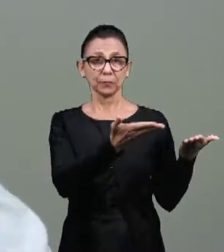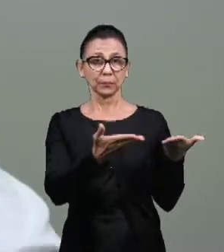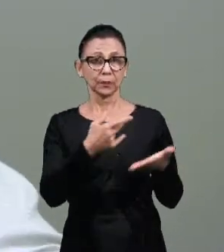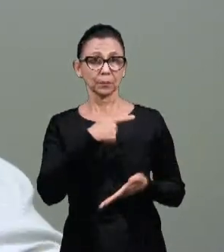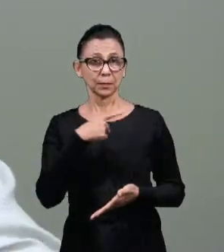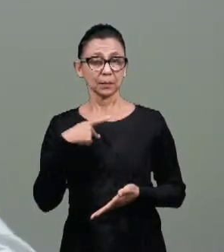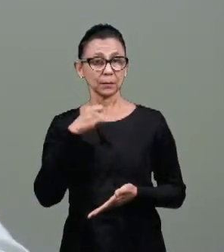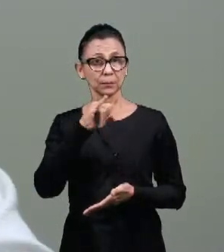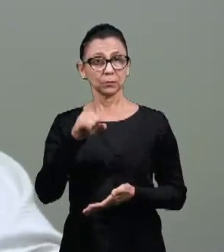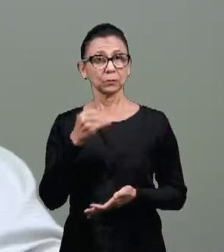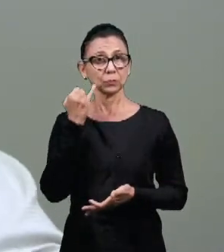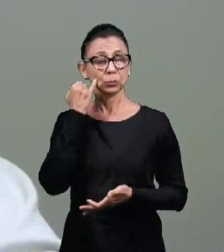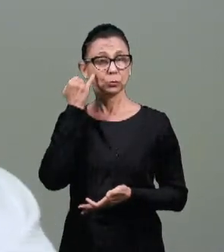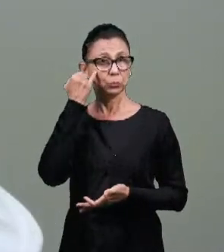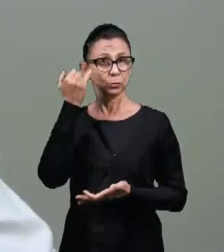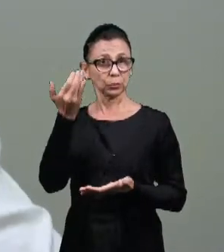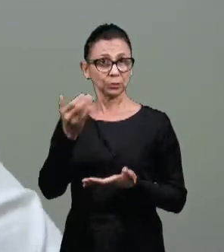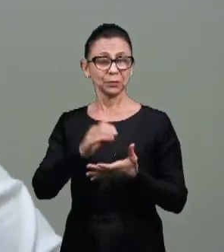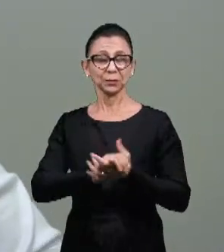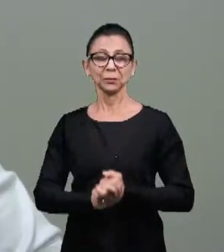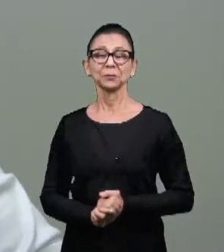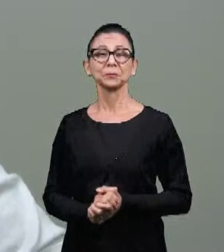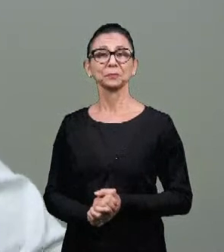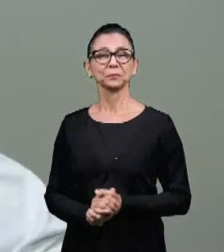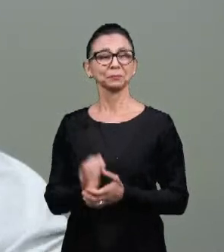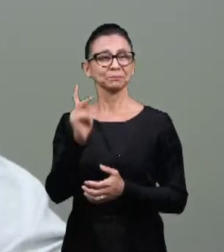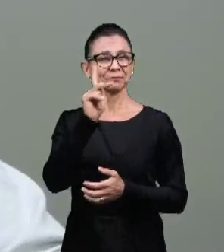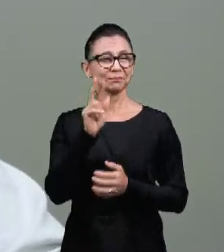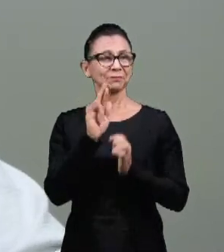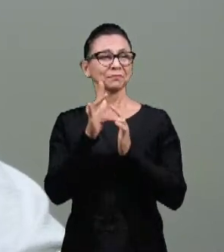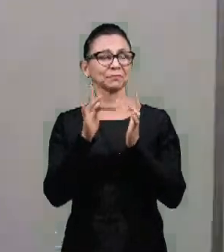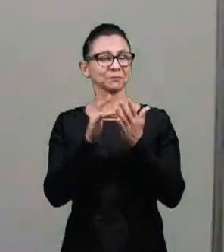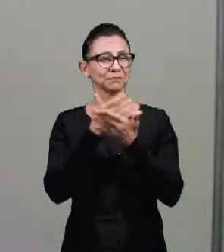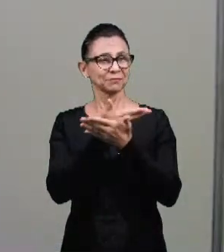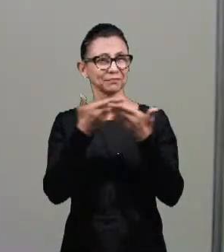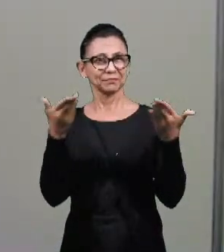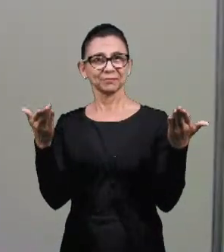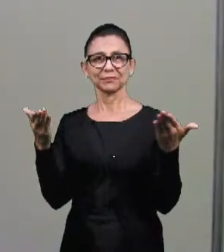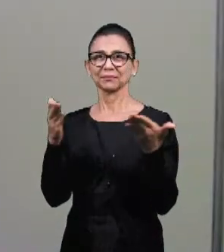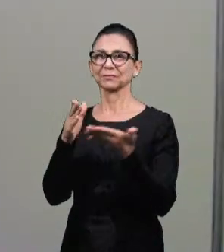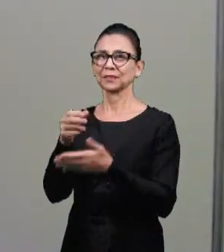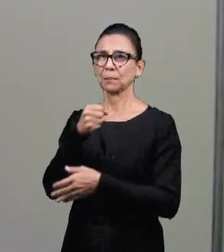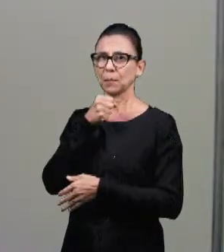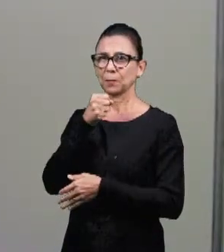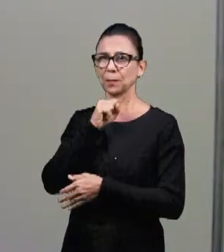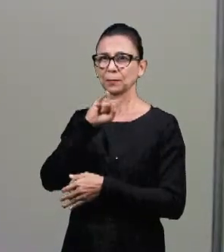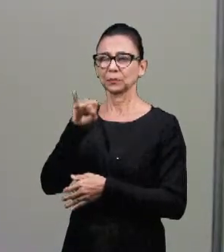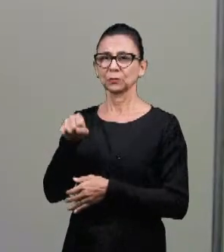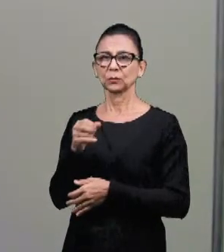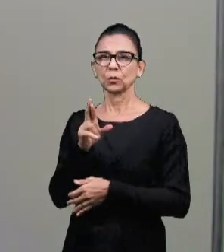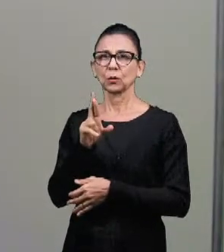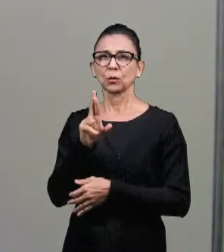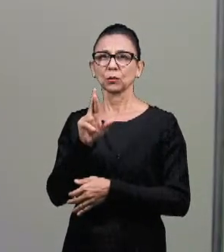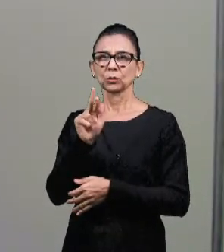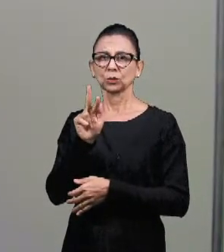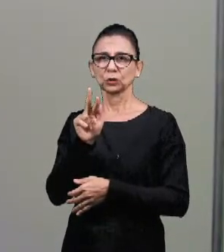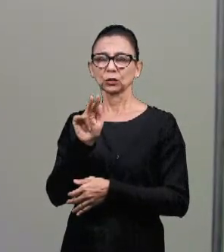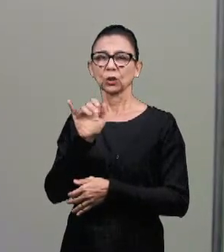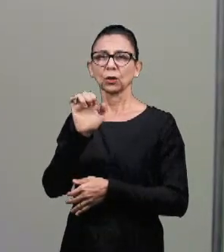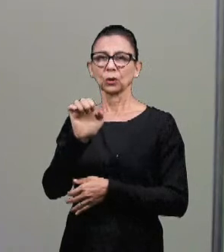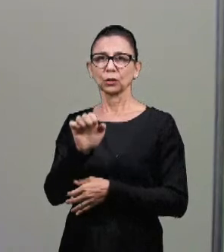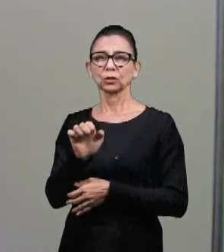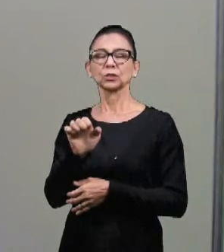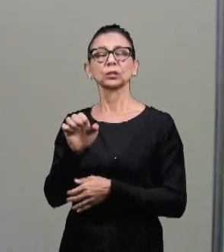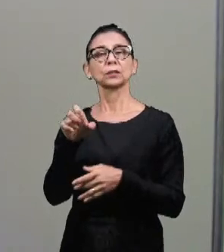fazendo a apresentação também. Fica à vontade, pastor. Pai do Senhor. Pai do Senhor, Jorge, a paz do Senhor para você que nos acompanha,